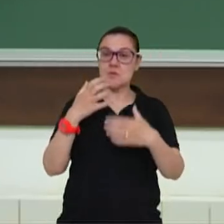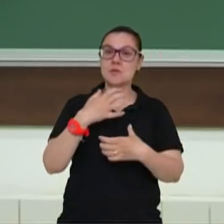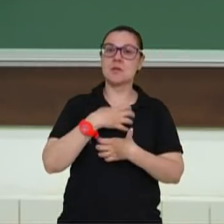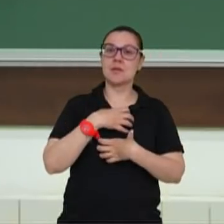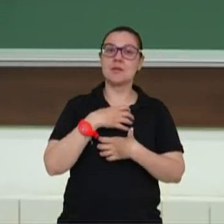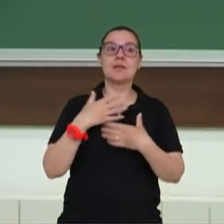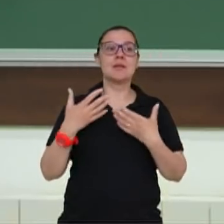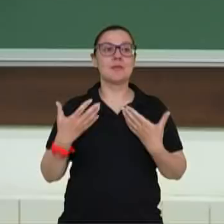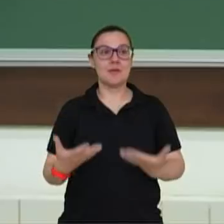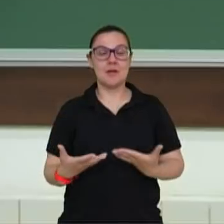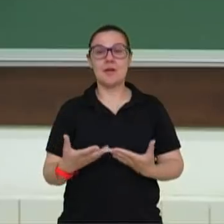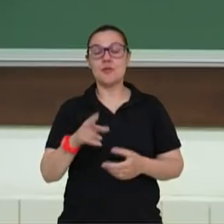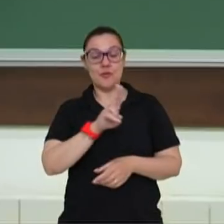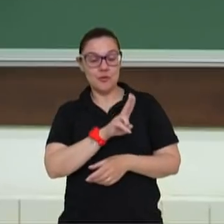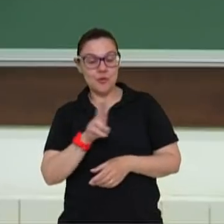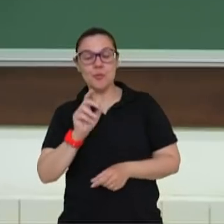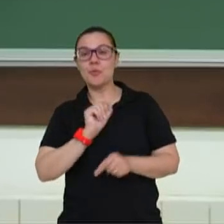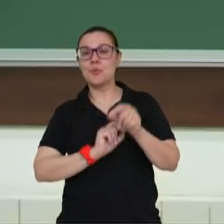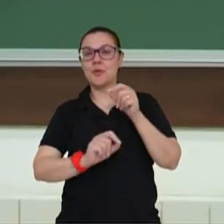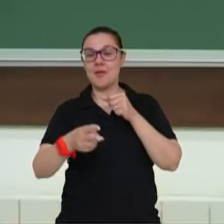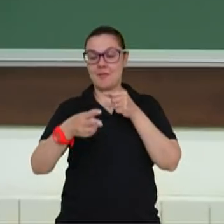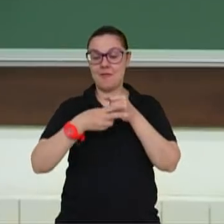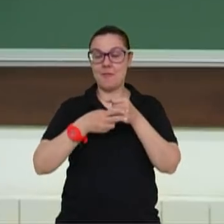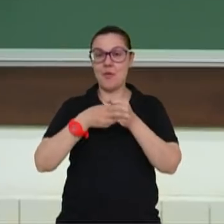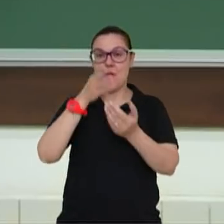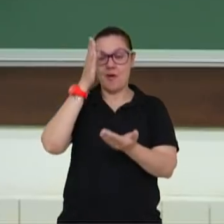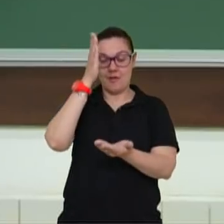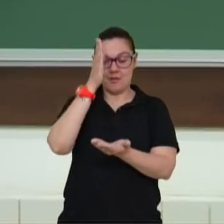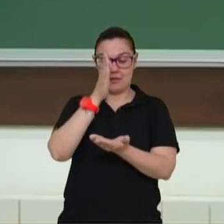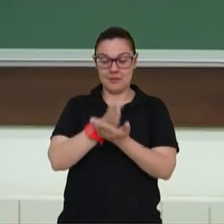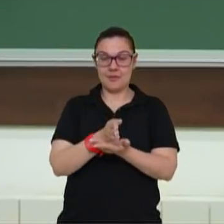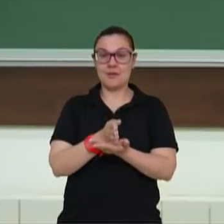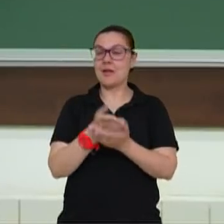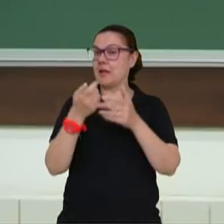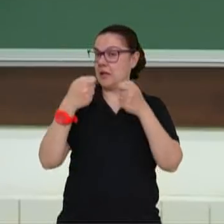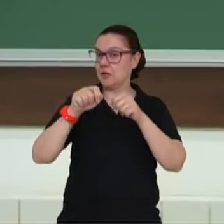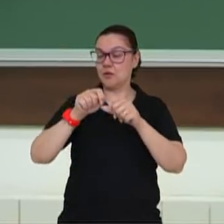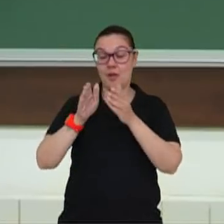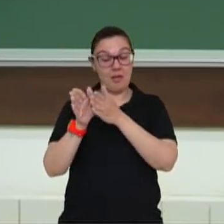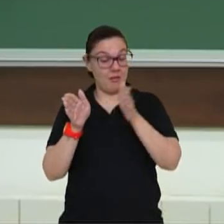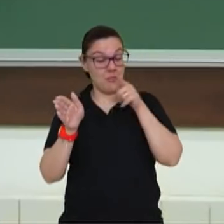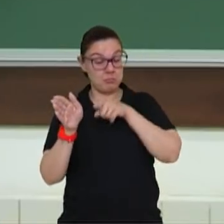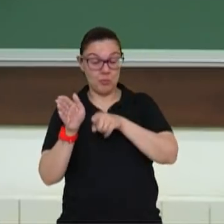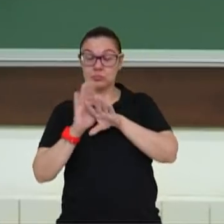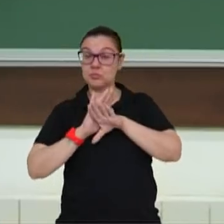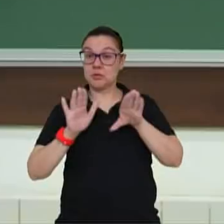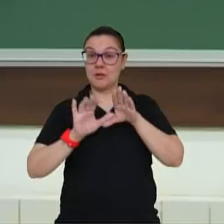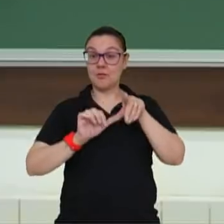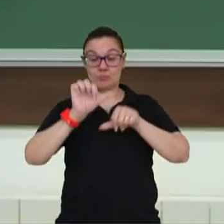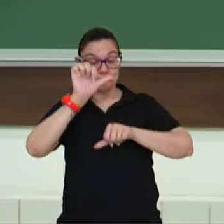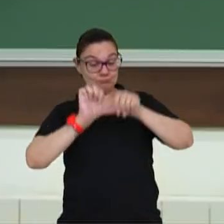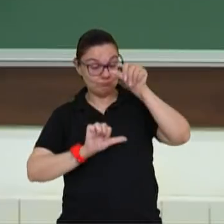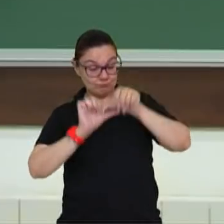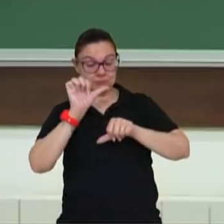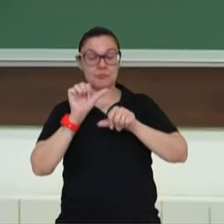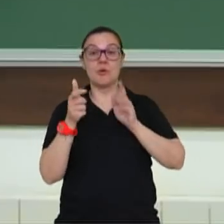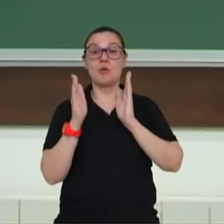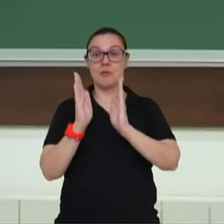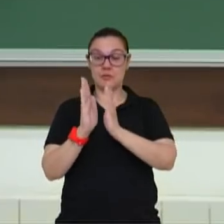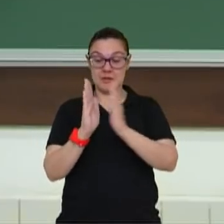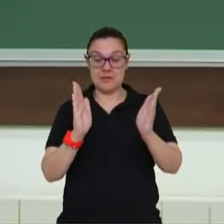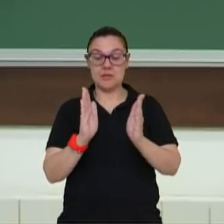sentido, tá? Então nós falamos que esse verbo ele não vai para frente, não transita. Então ele